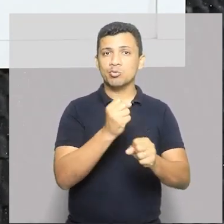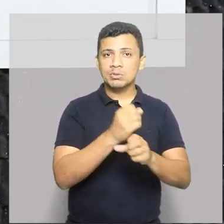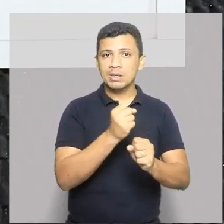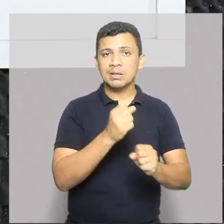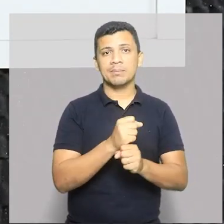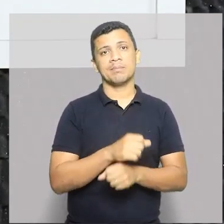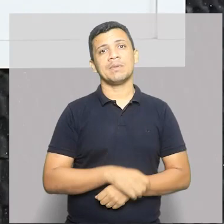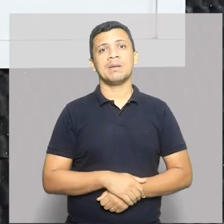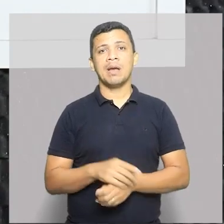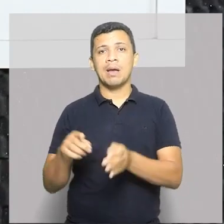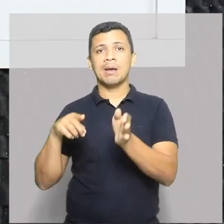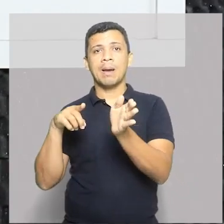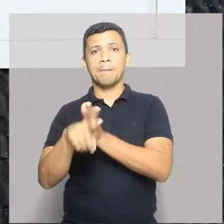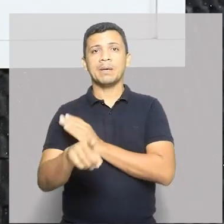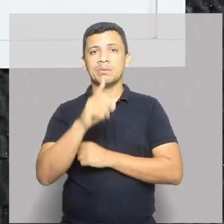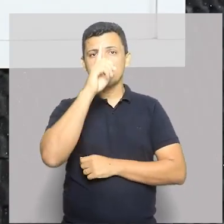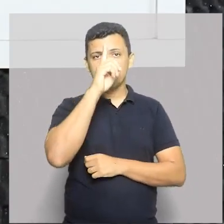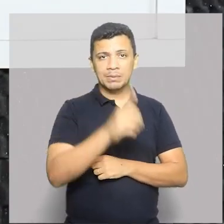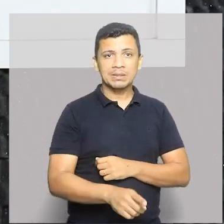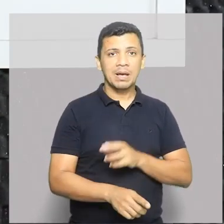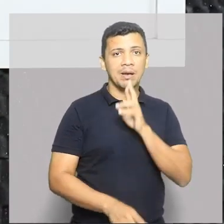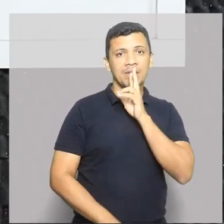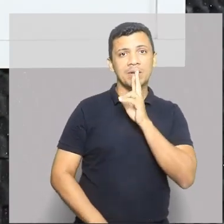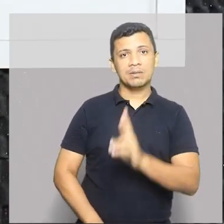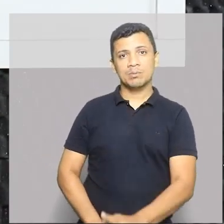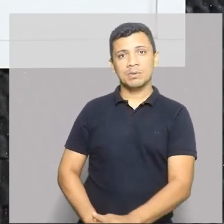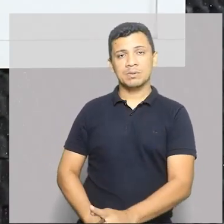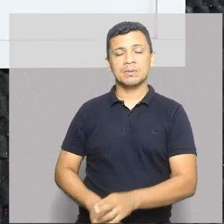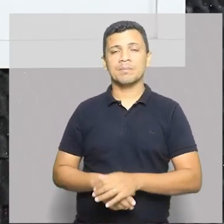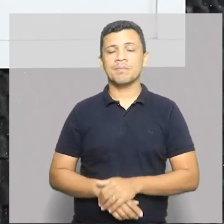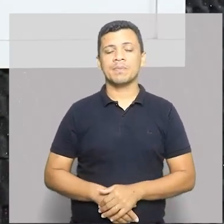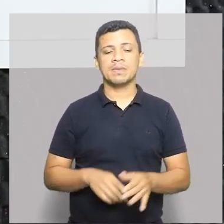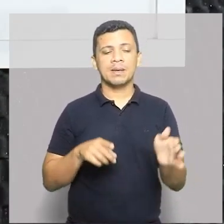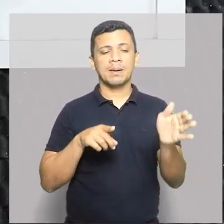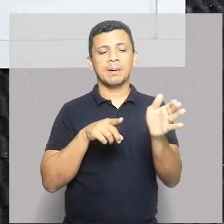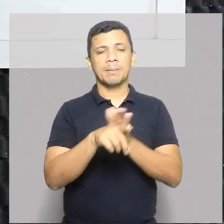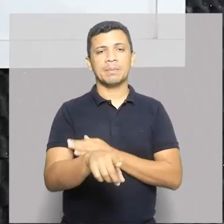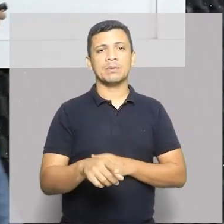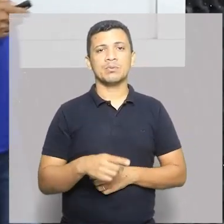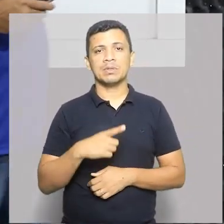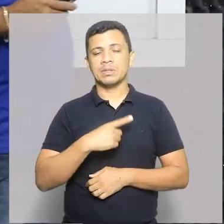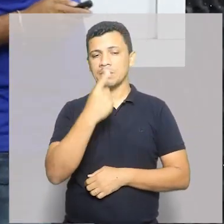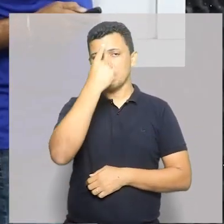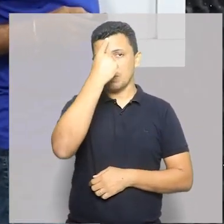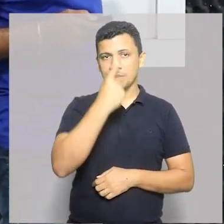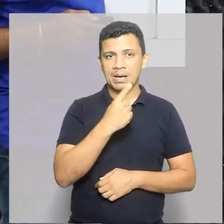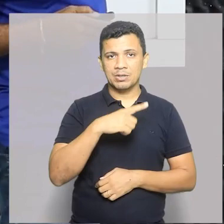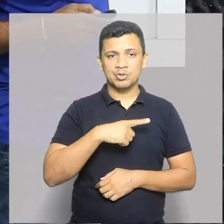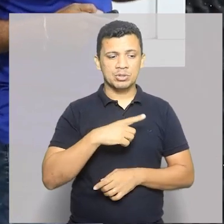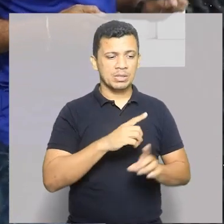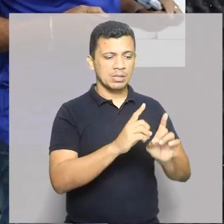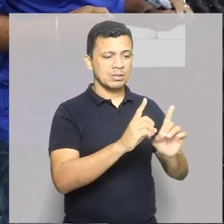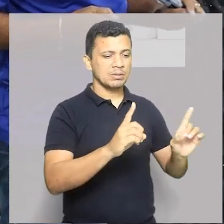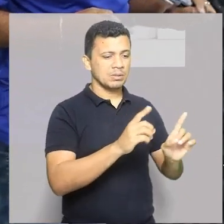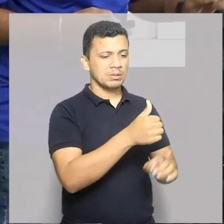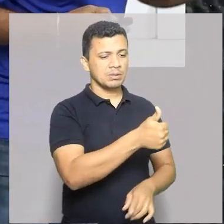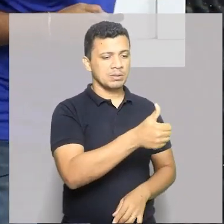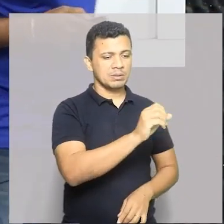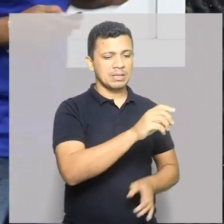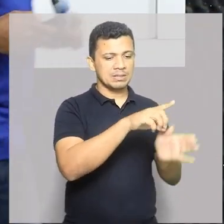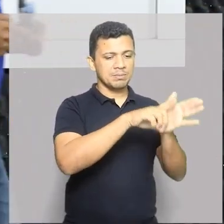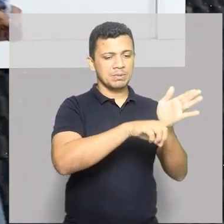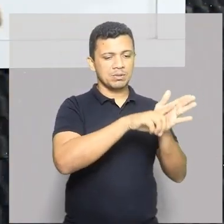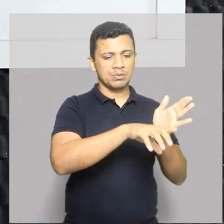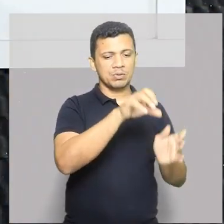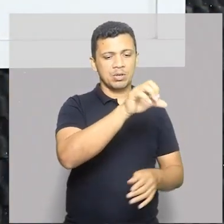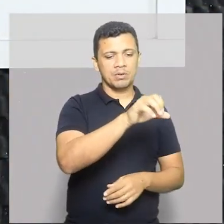aquilo que tu vai ter que resolver, tá? Então, a nossa questão está me dando uma imagem com as medidas ali 10 elevado a menos 9 e